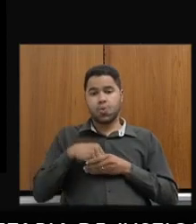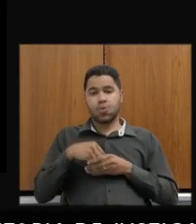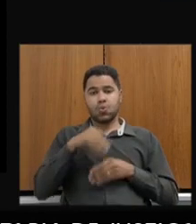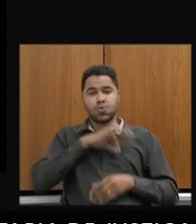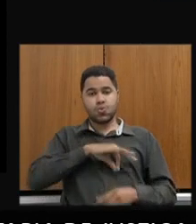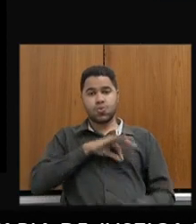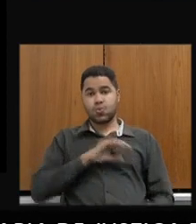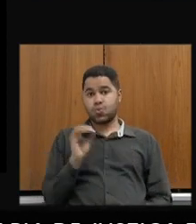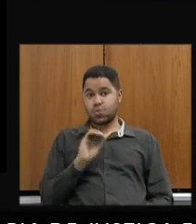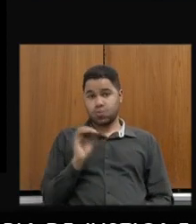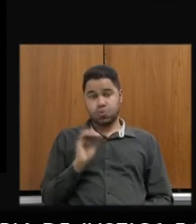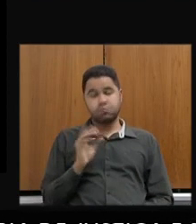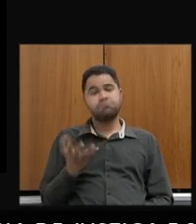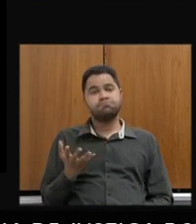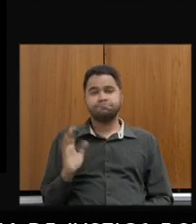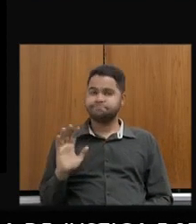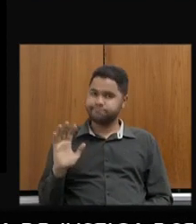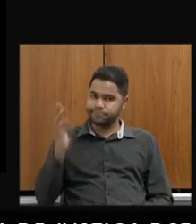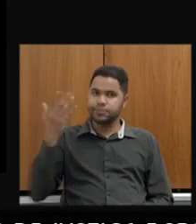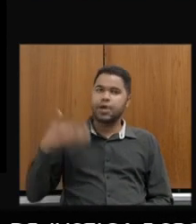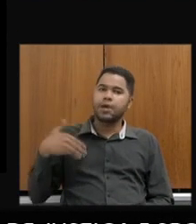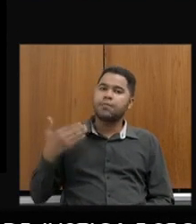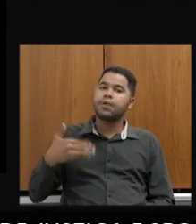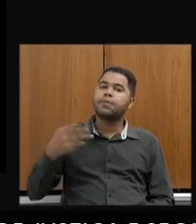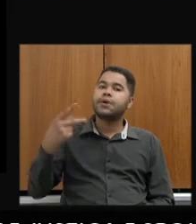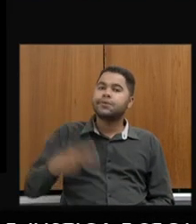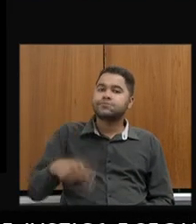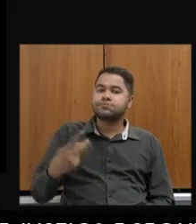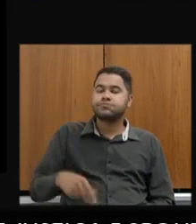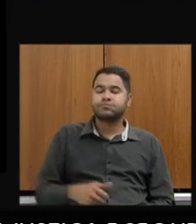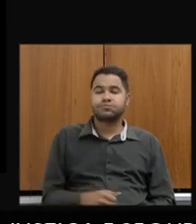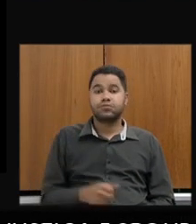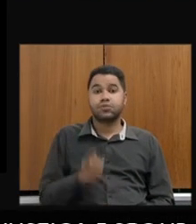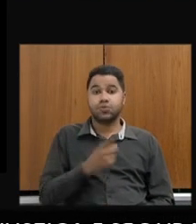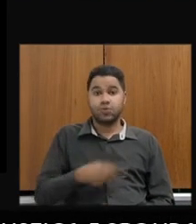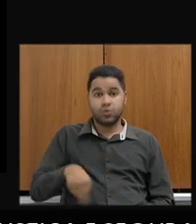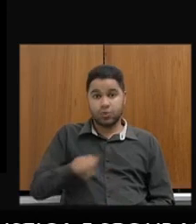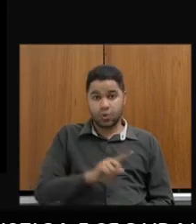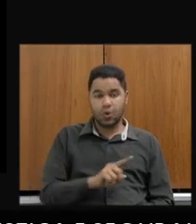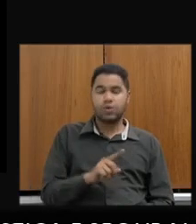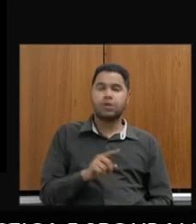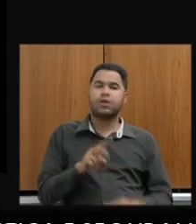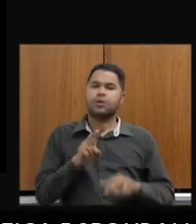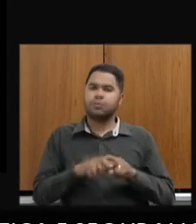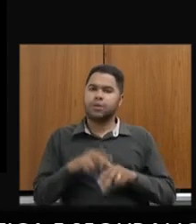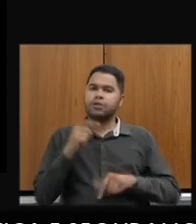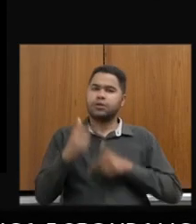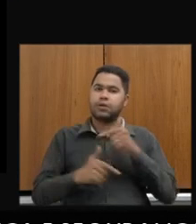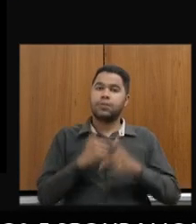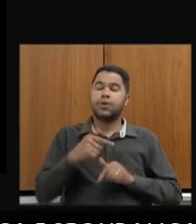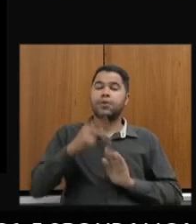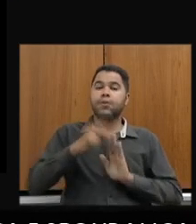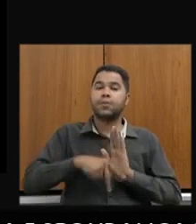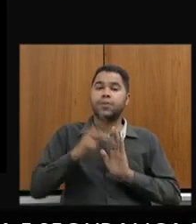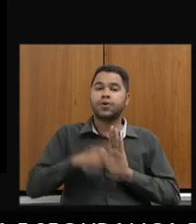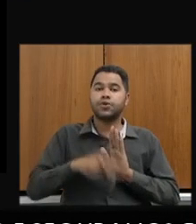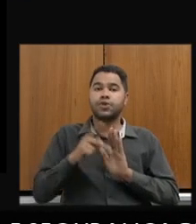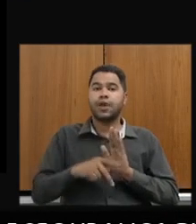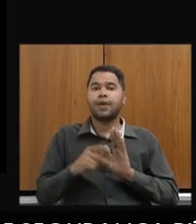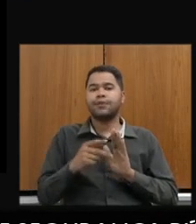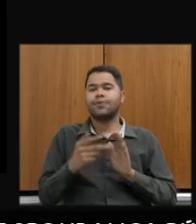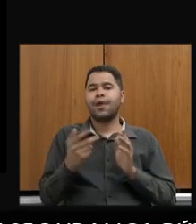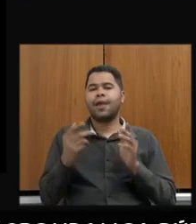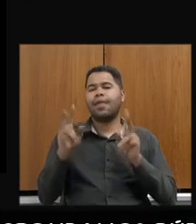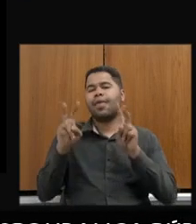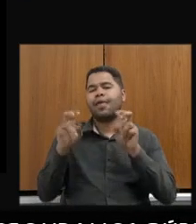isso tem acontecido em com muita frequência aqui no estado Então a gente tem né os presos trabalhando nós tivemos um projeto chamado fábrica da alegria